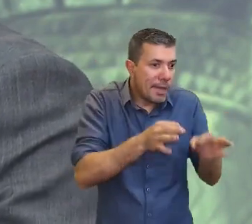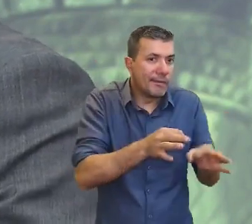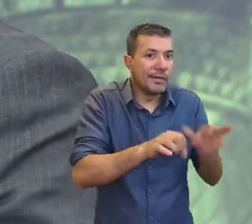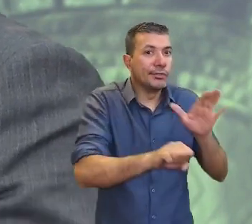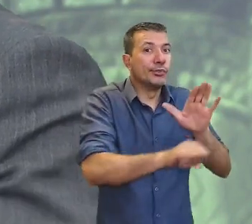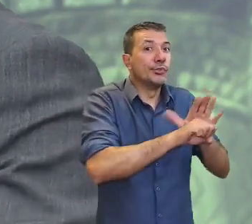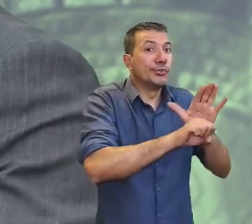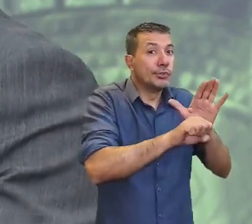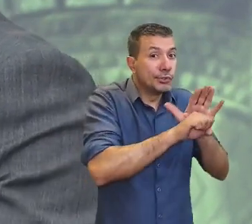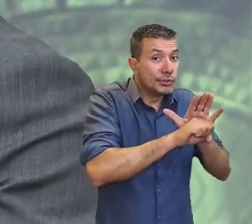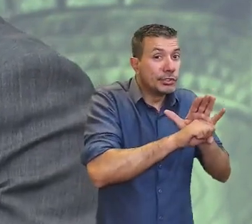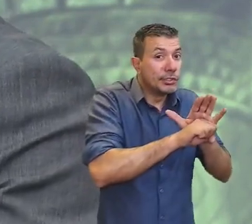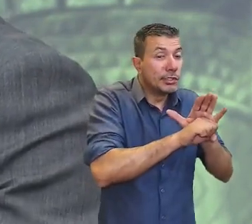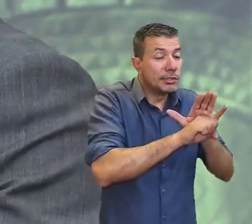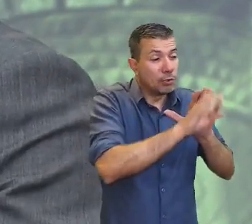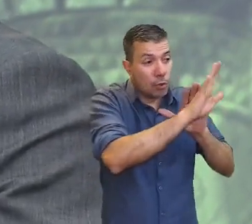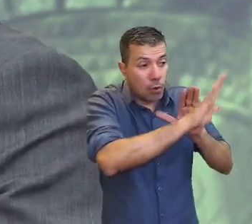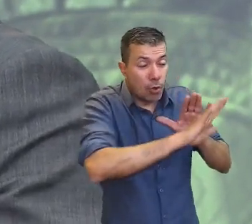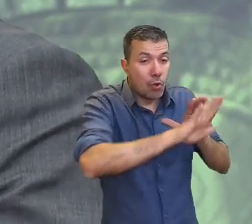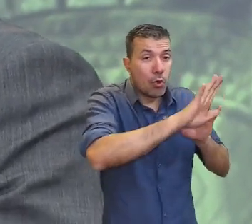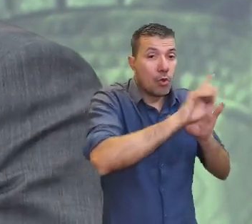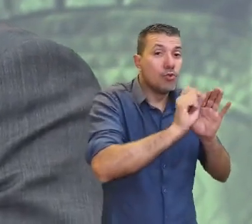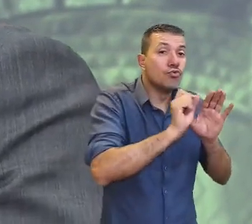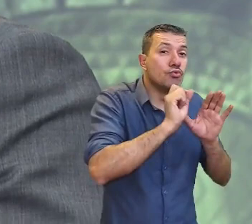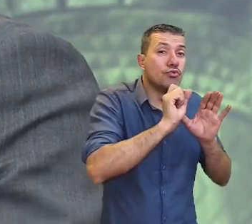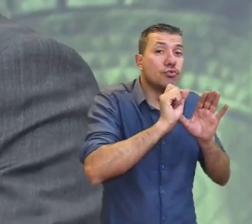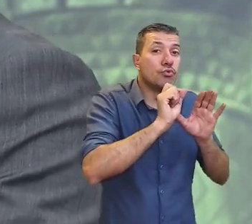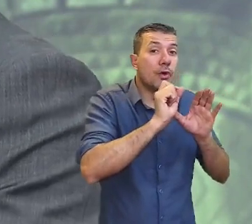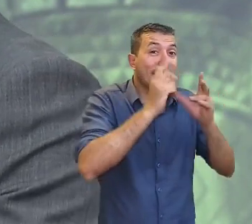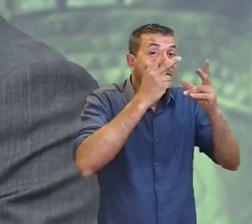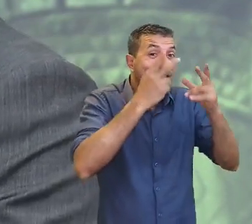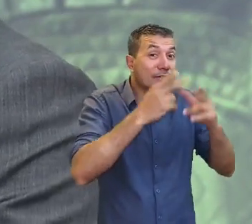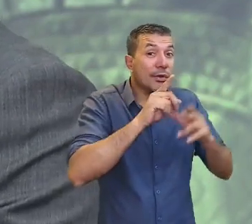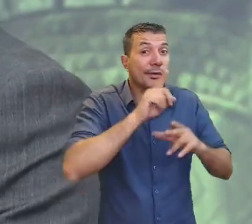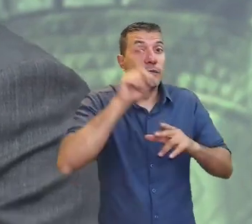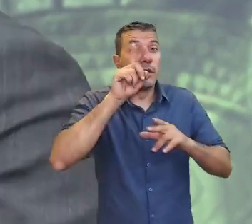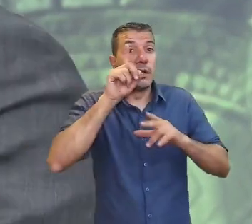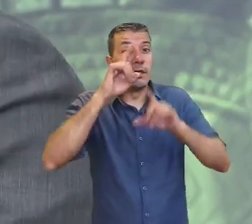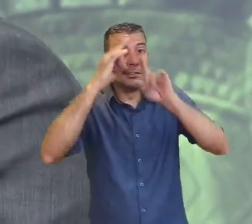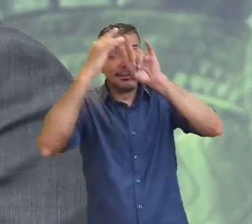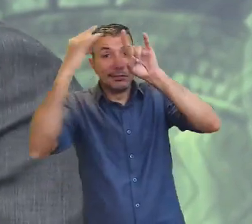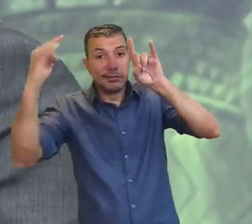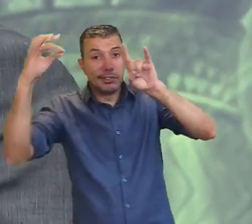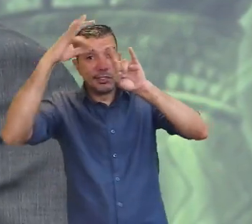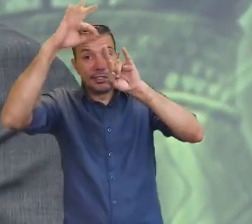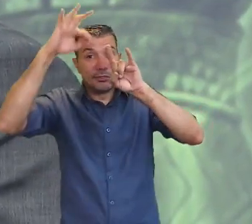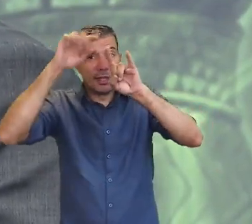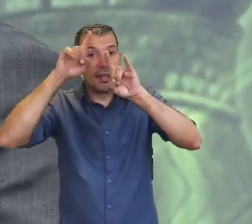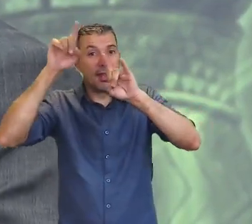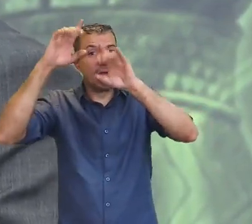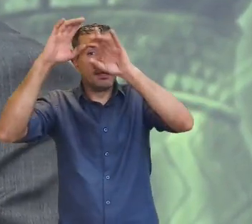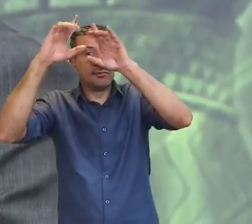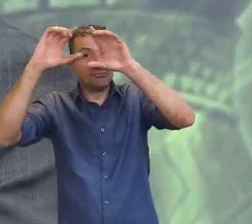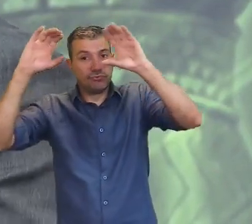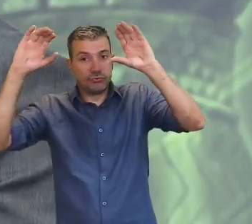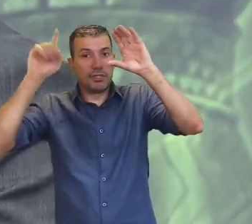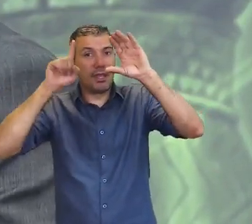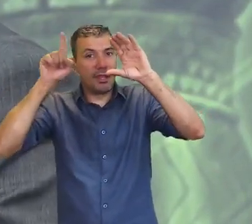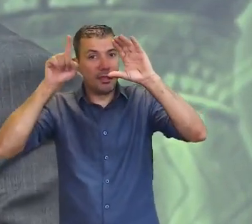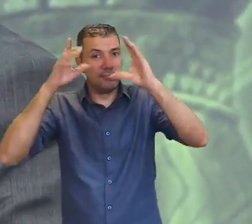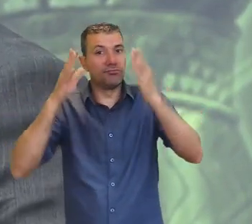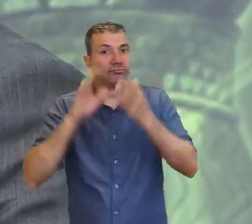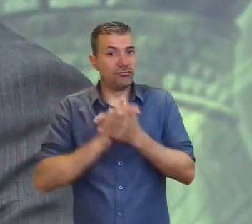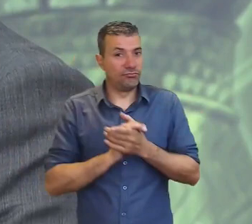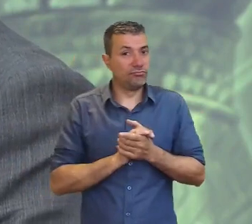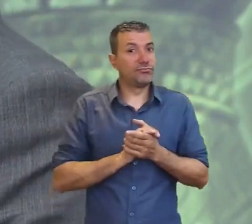símbolo, uma sombra, que seria igual a um outro santuário, que é exatamente o